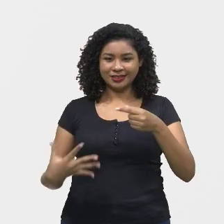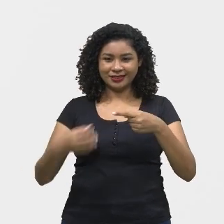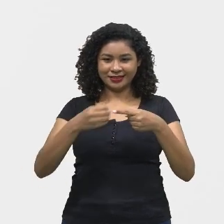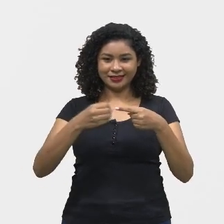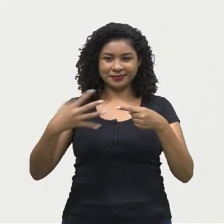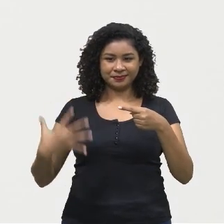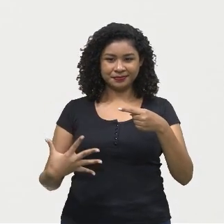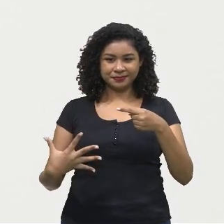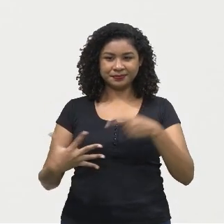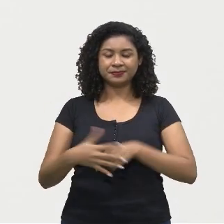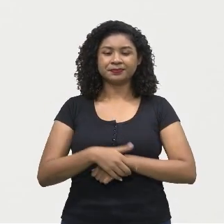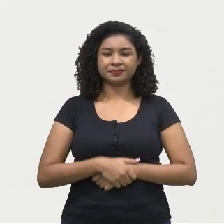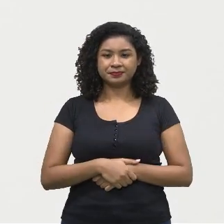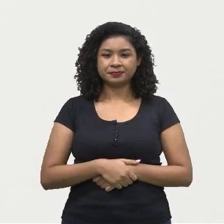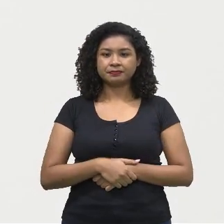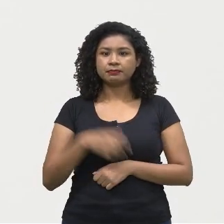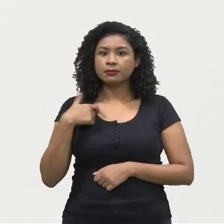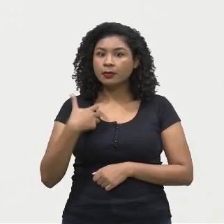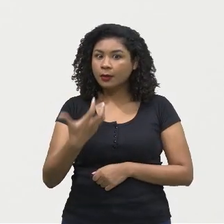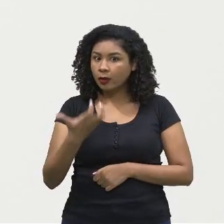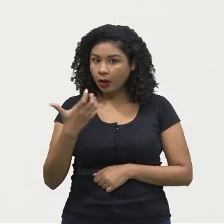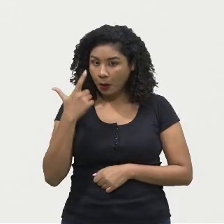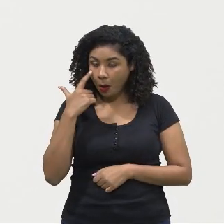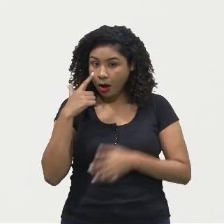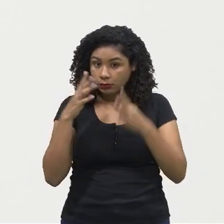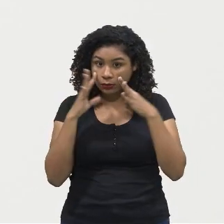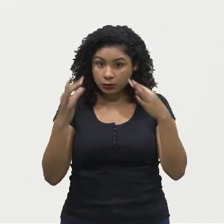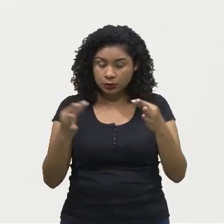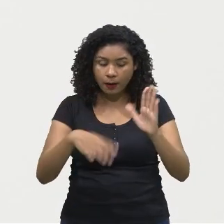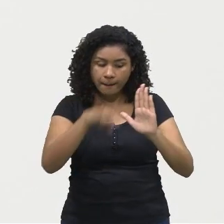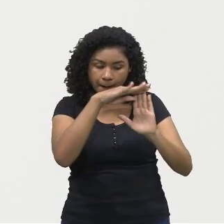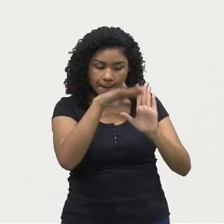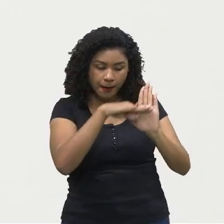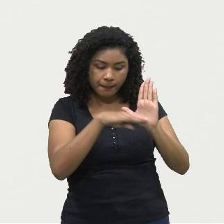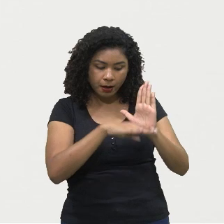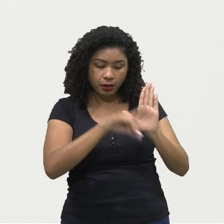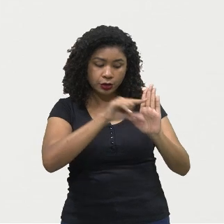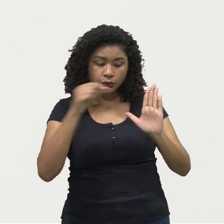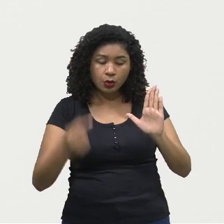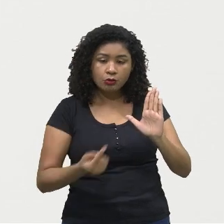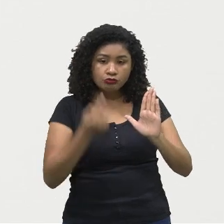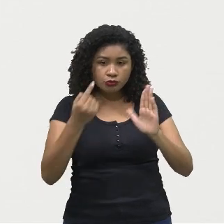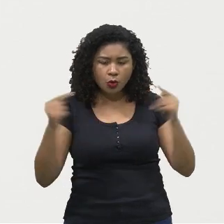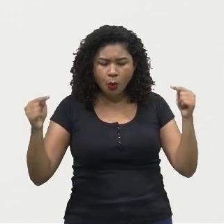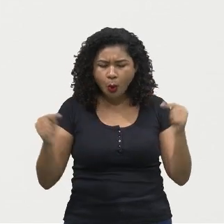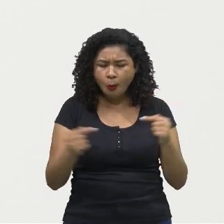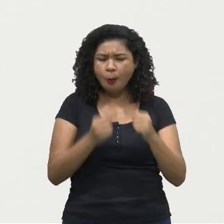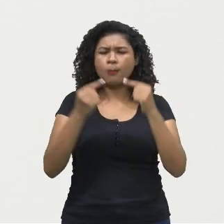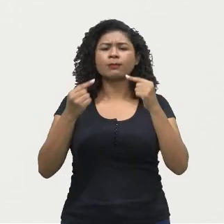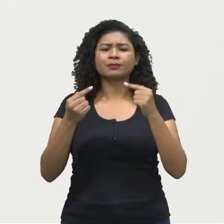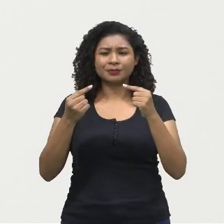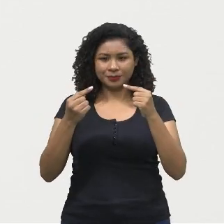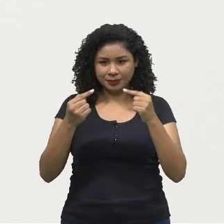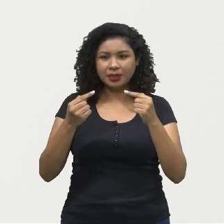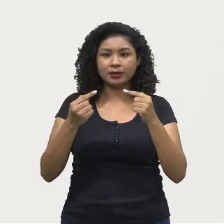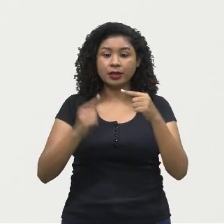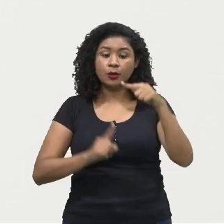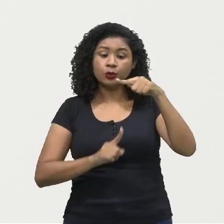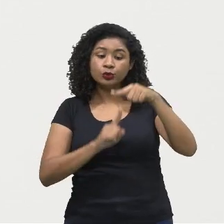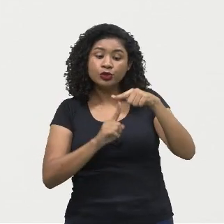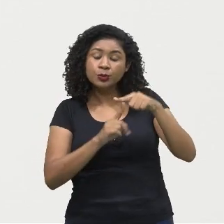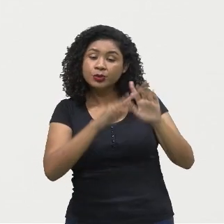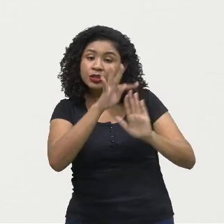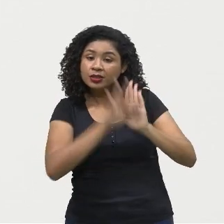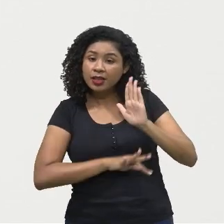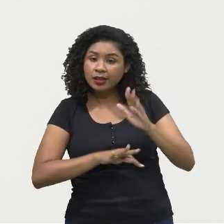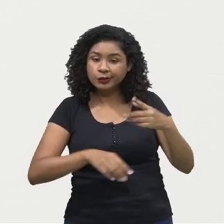amores da minha vida, eu quero uma delas que vai se referir exatamente ao tipo textual